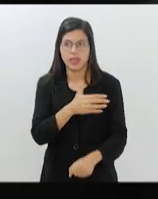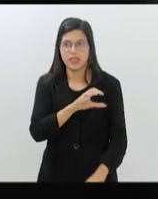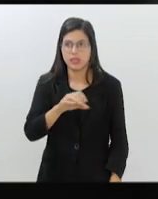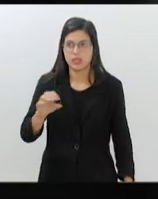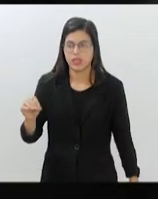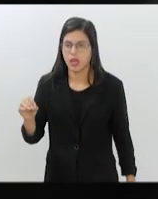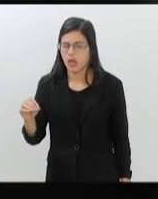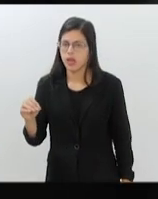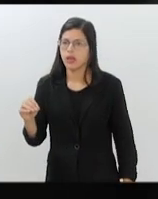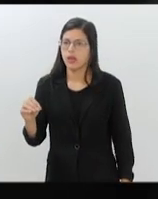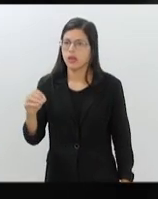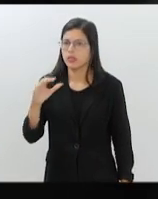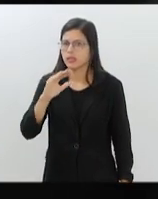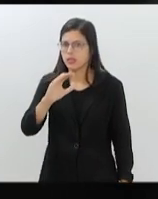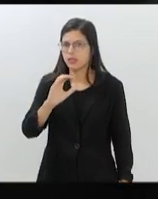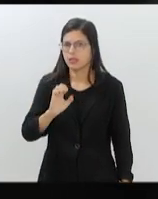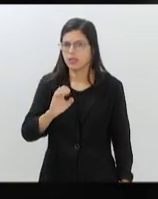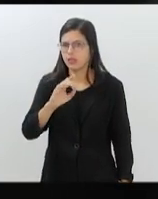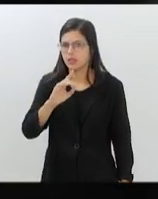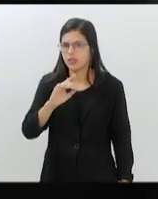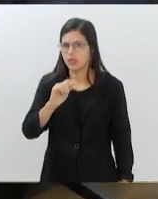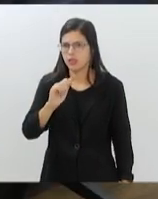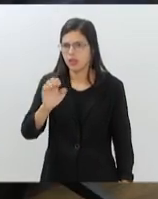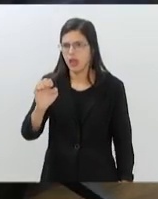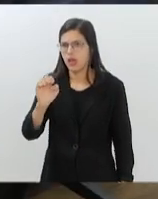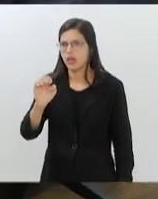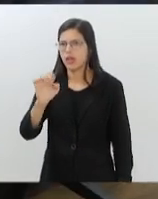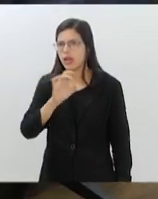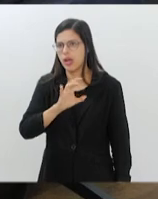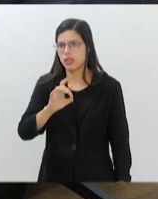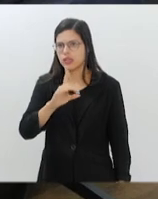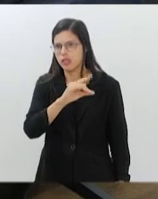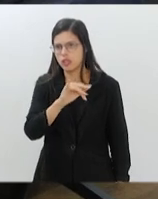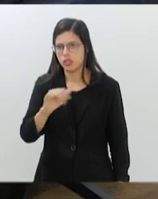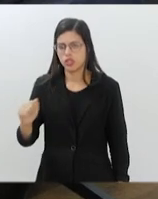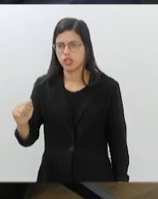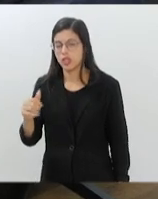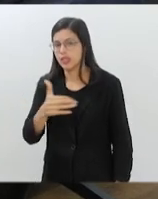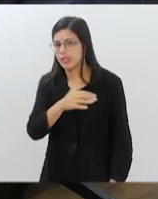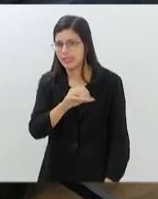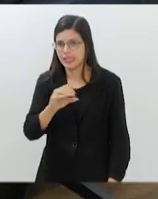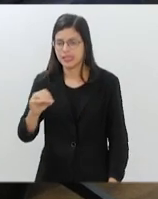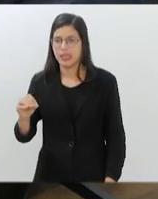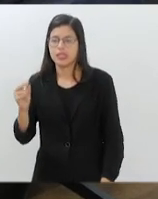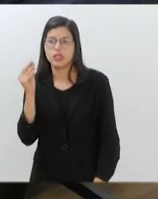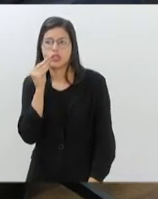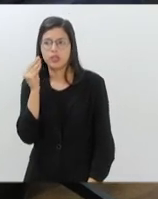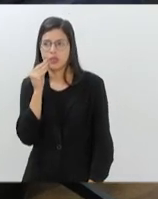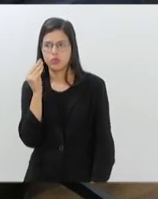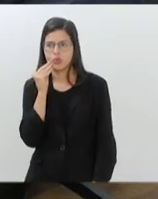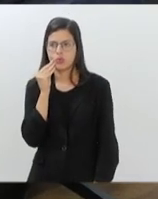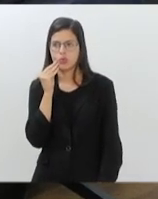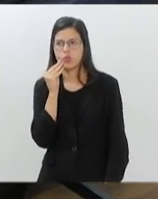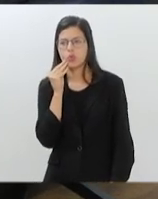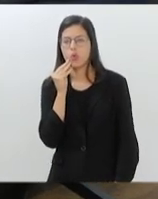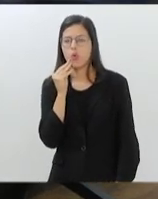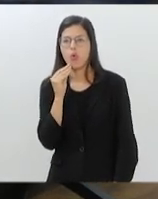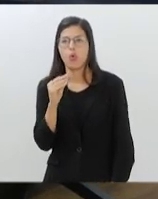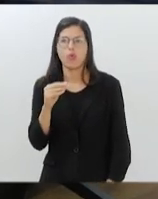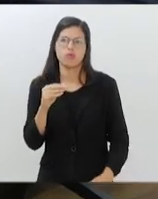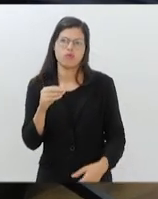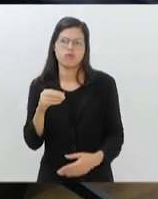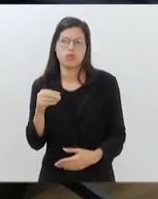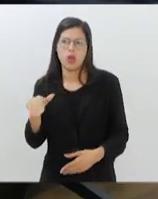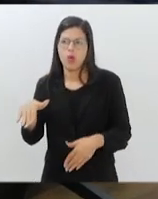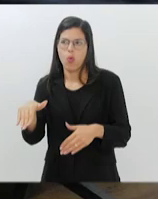foram destinados a Sedai por dia e desses 100 a gente tentou agraciar a maioria das pessoas da